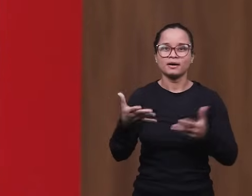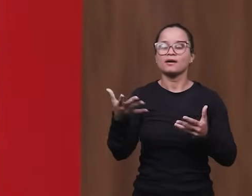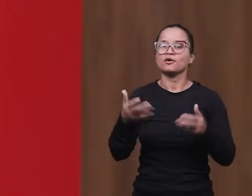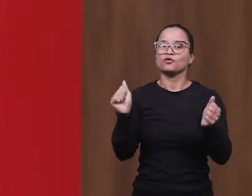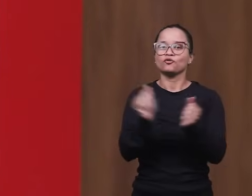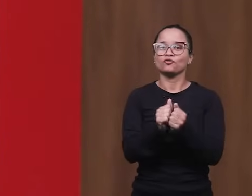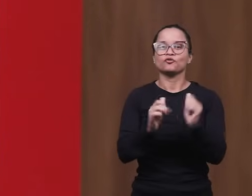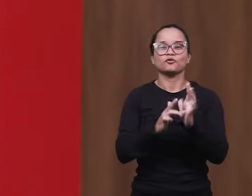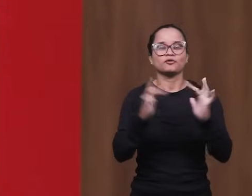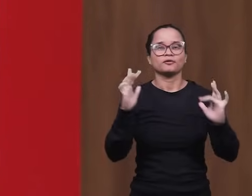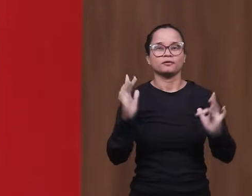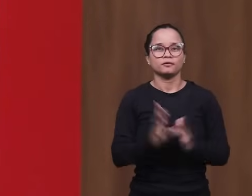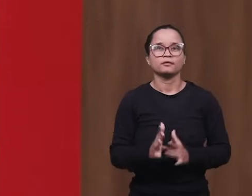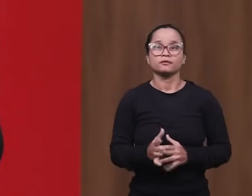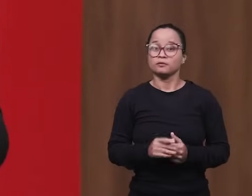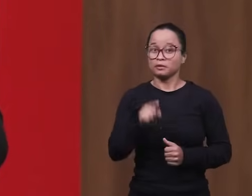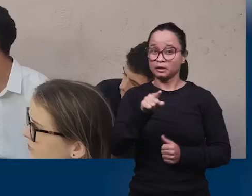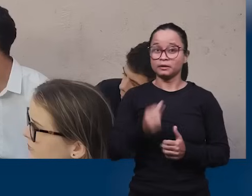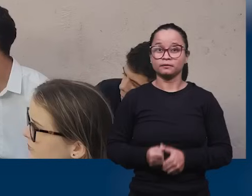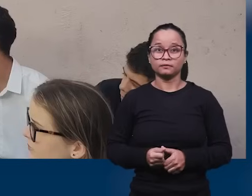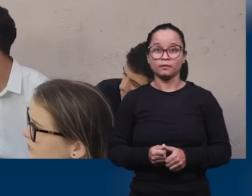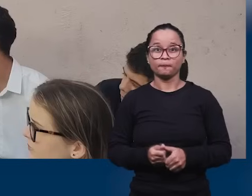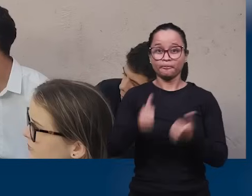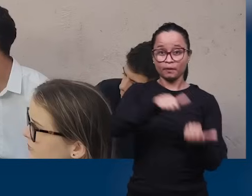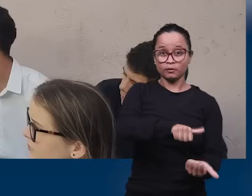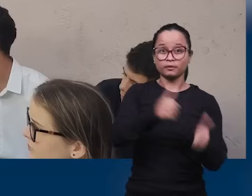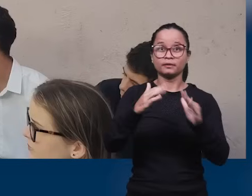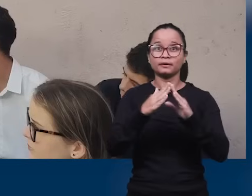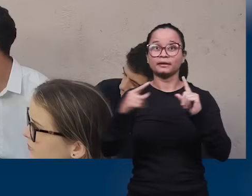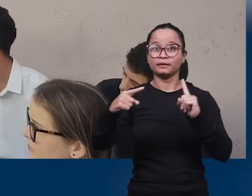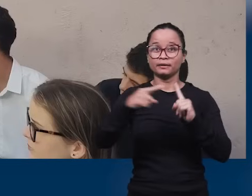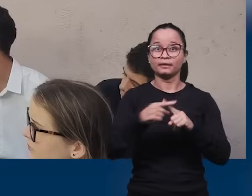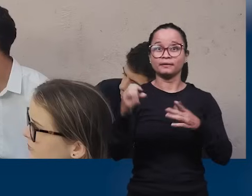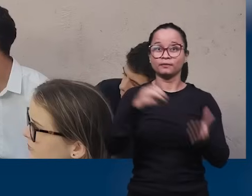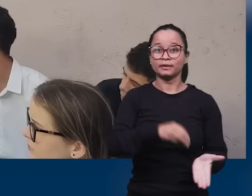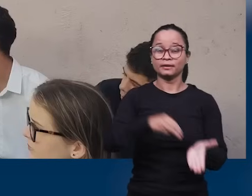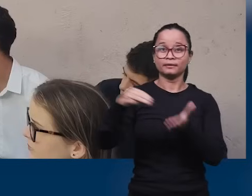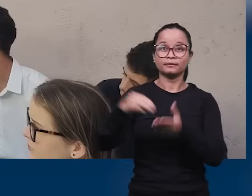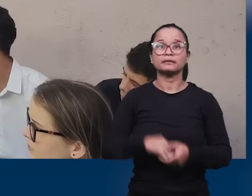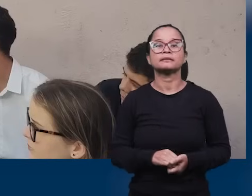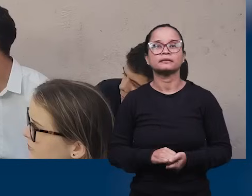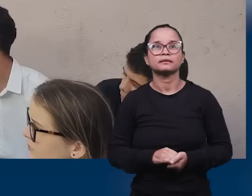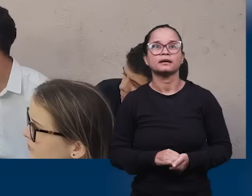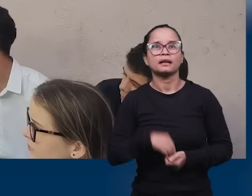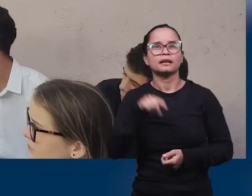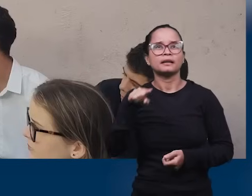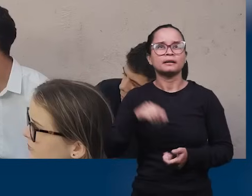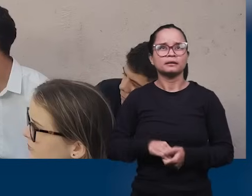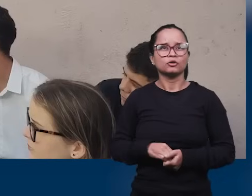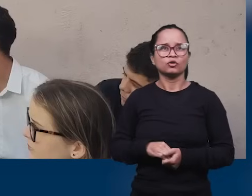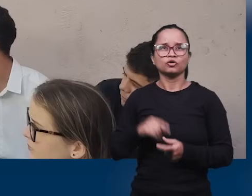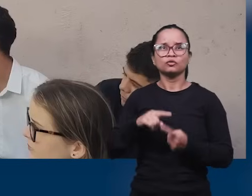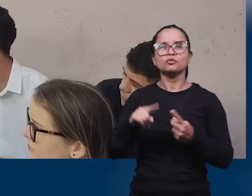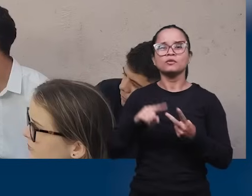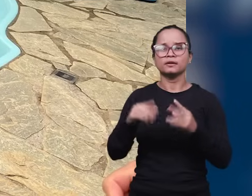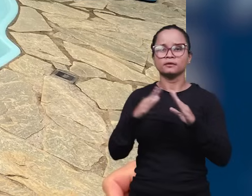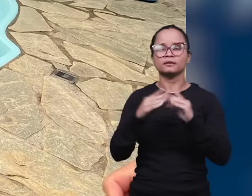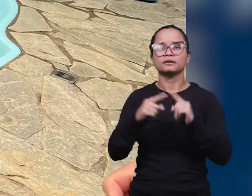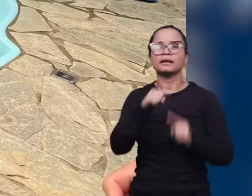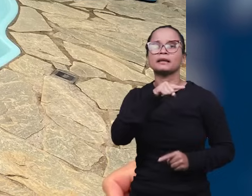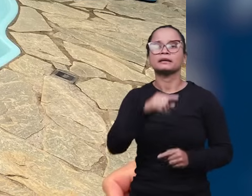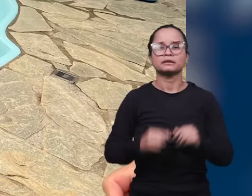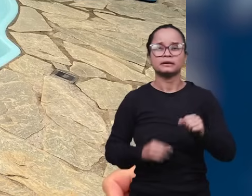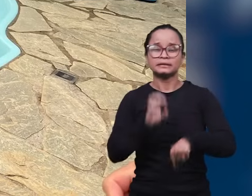nova vida em Cristo Jesus. Batismo aconteceu na Igreja Maranata de Machadinho e também Quinto Bec,